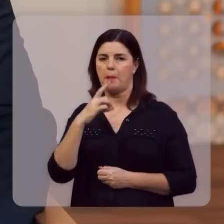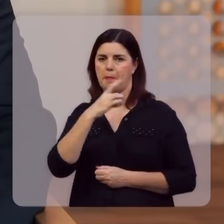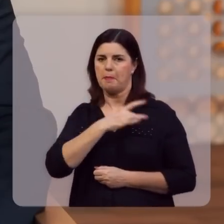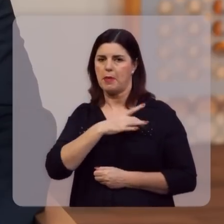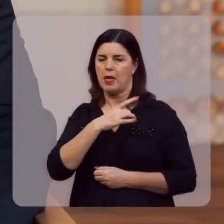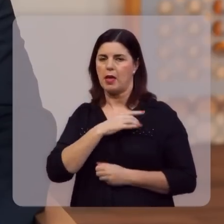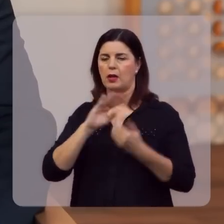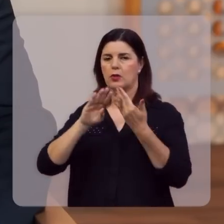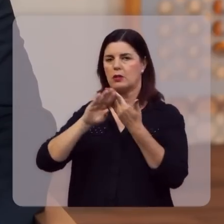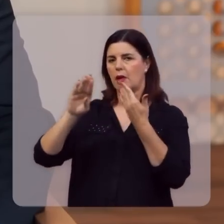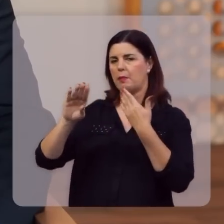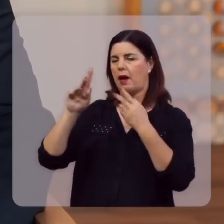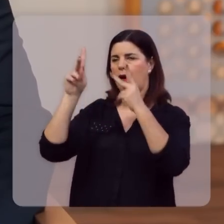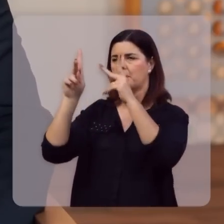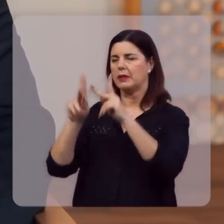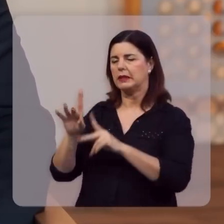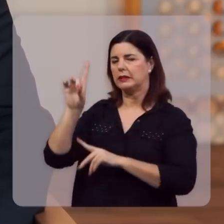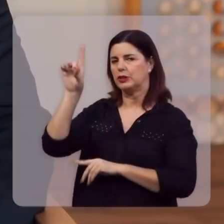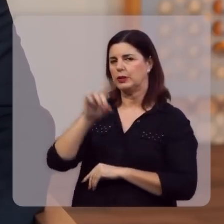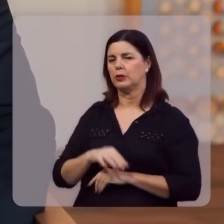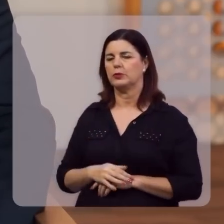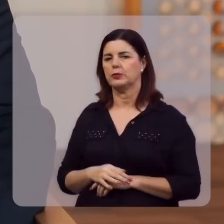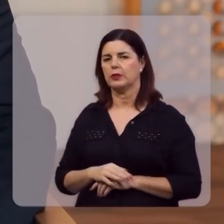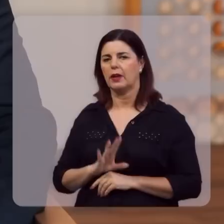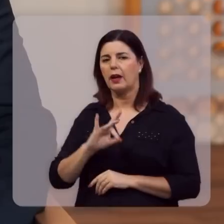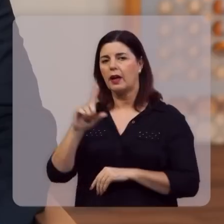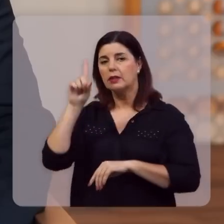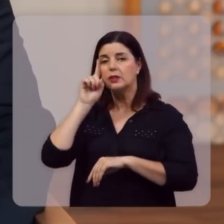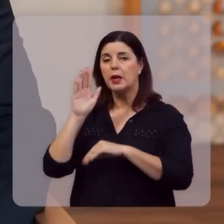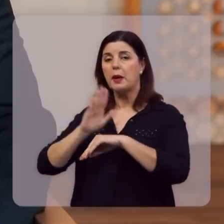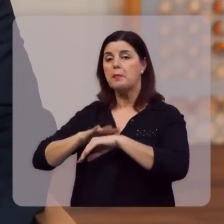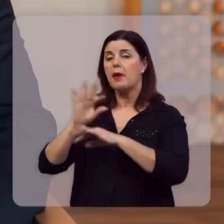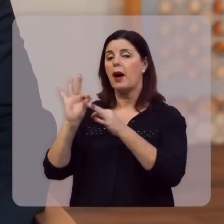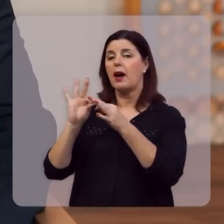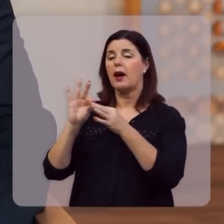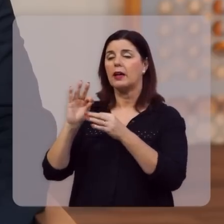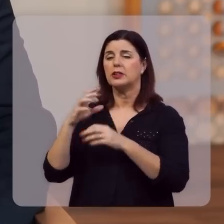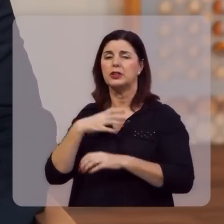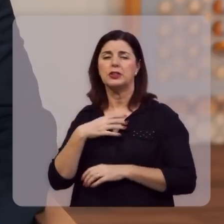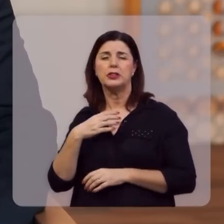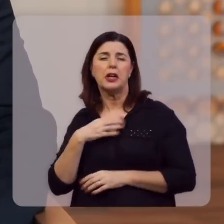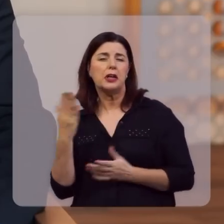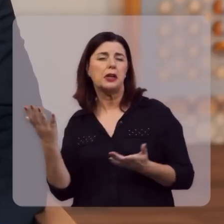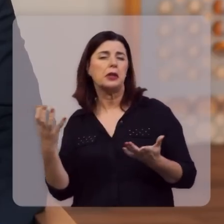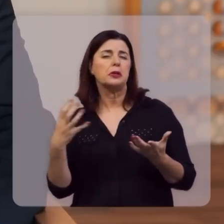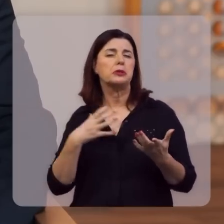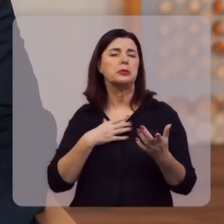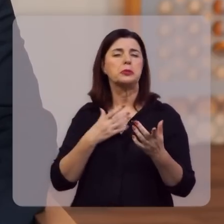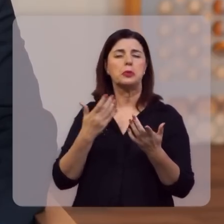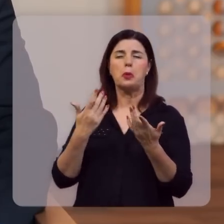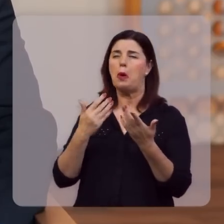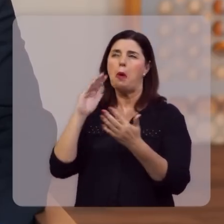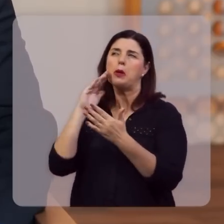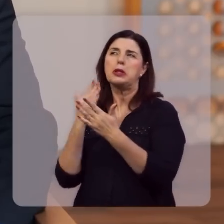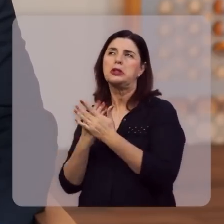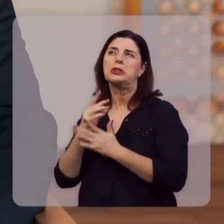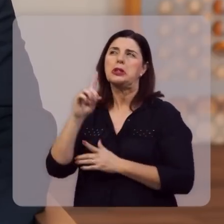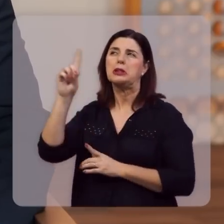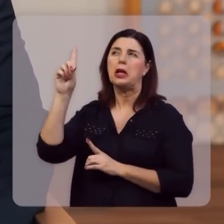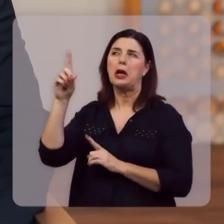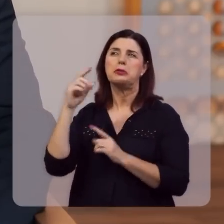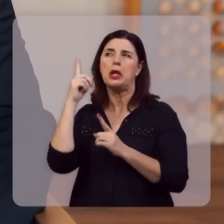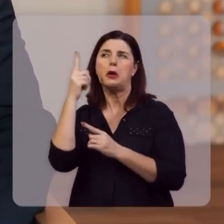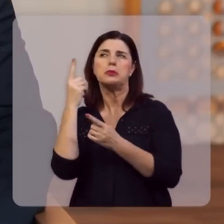tem medo e se afasta da presença de Deus. Cada vez mais uma perspectiva secularizada, ateísta, onde Deus não